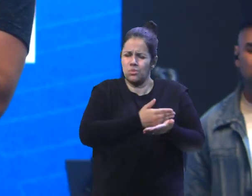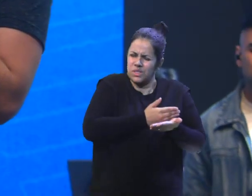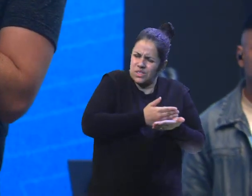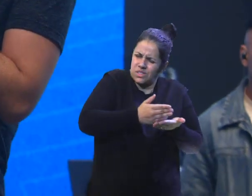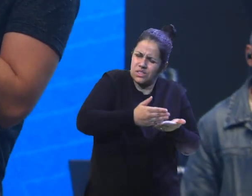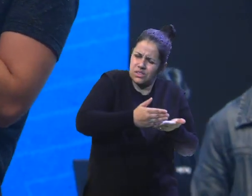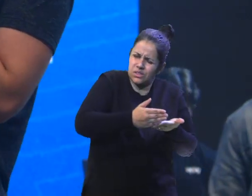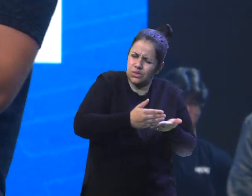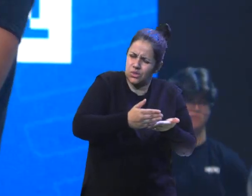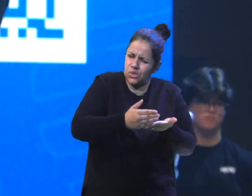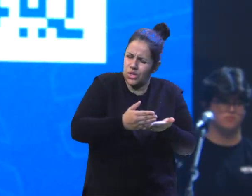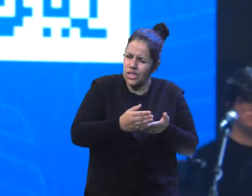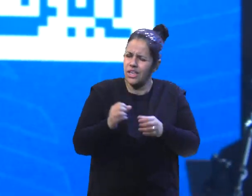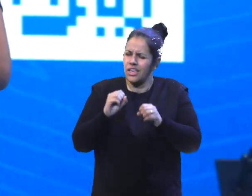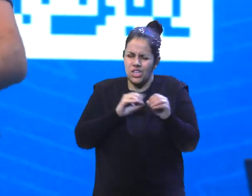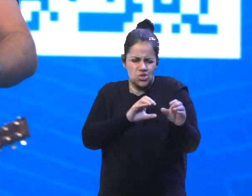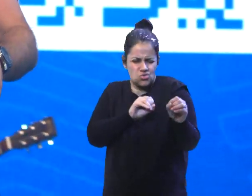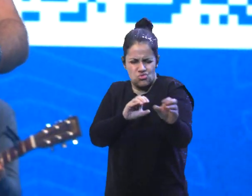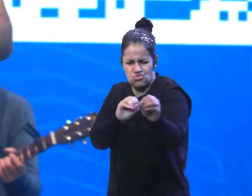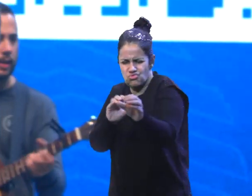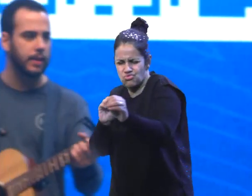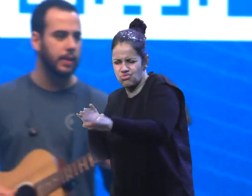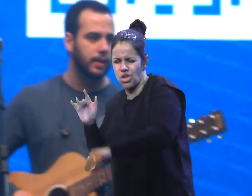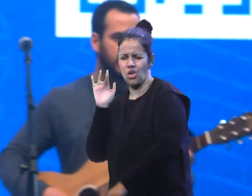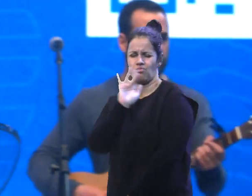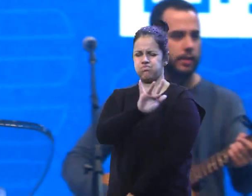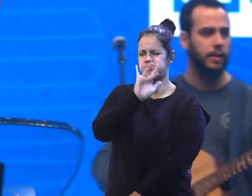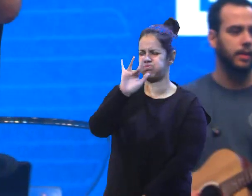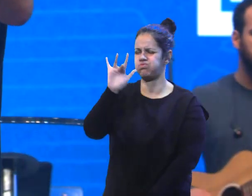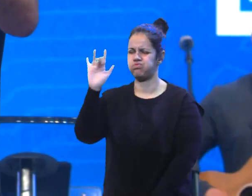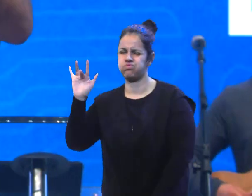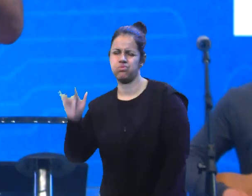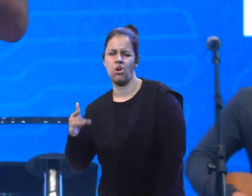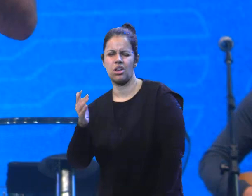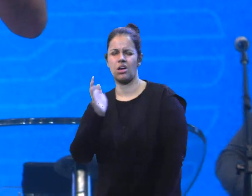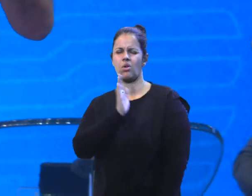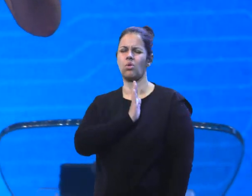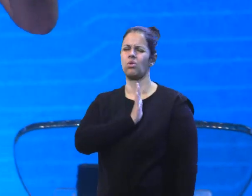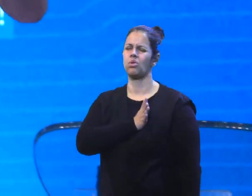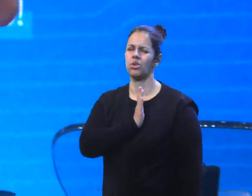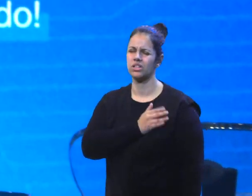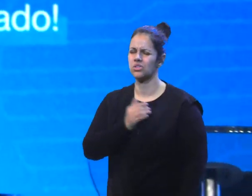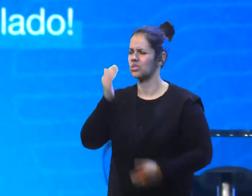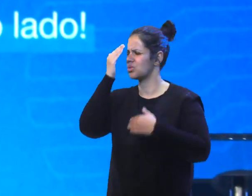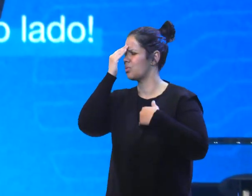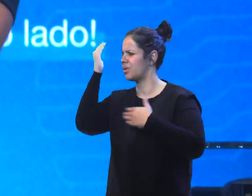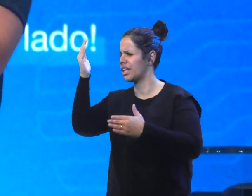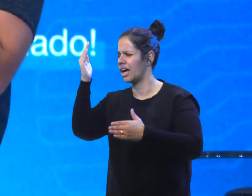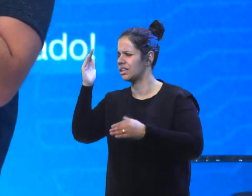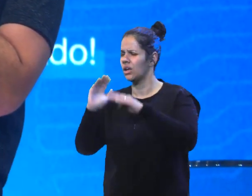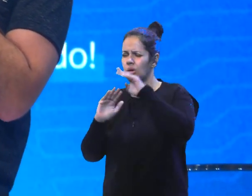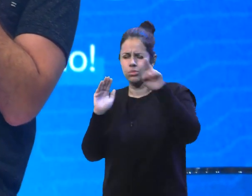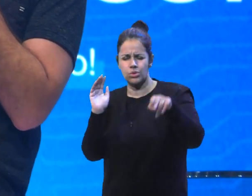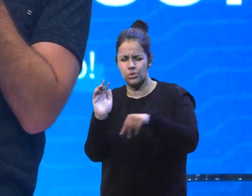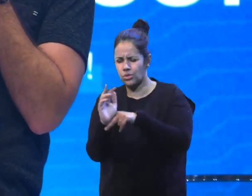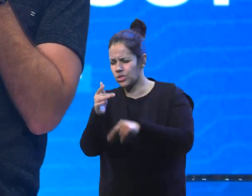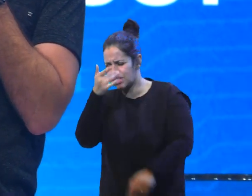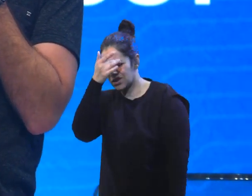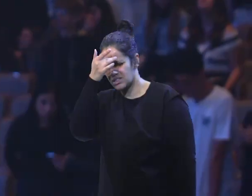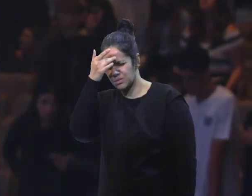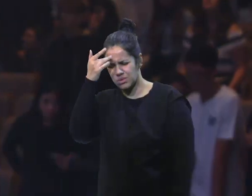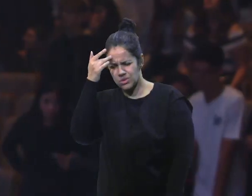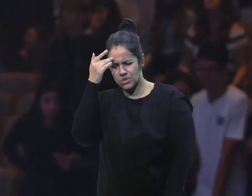na Tua presença, Pai. Pai, se manifesta, Jesus, se manifesta. Obrigado, Deus, por cada vida entregue às Tuas